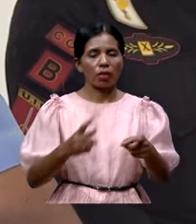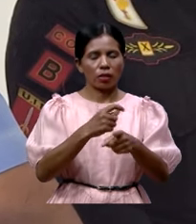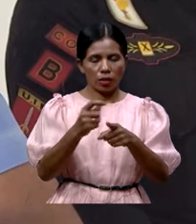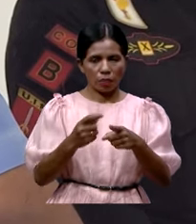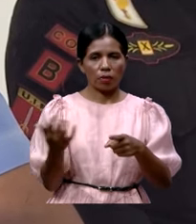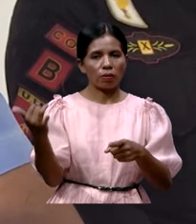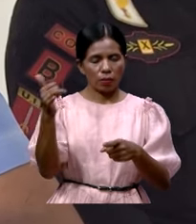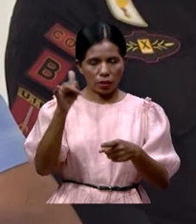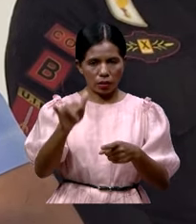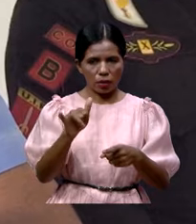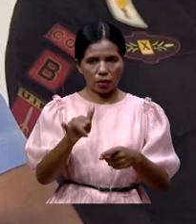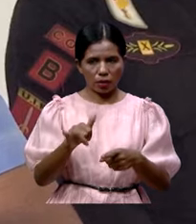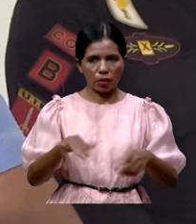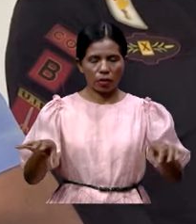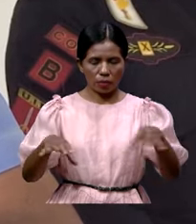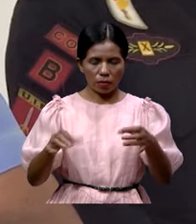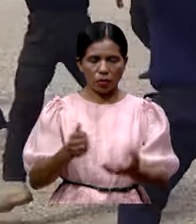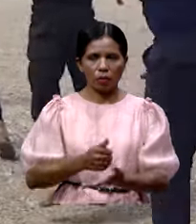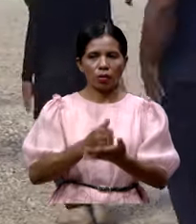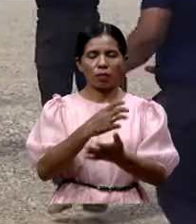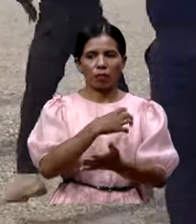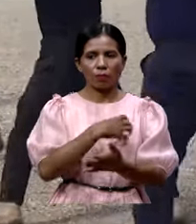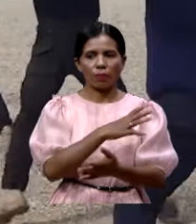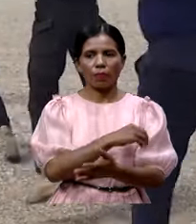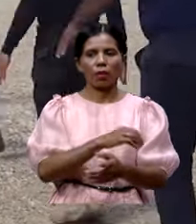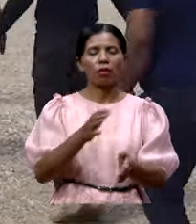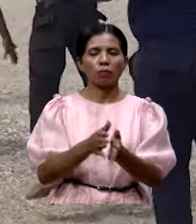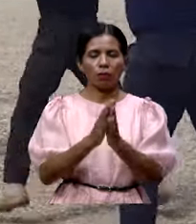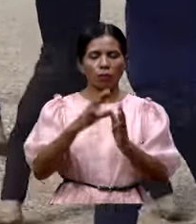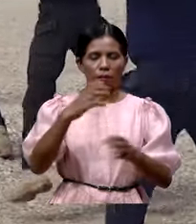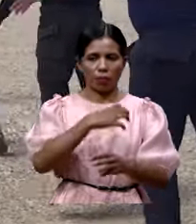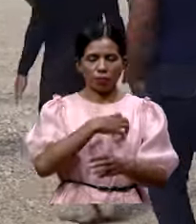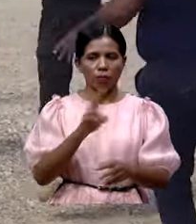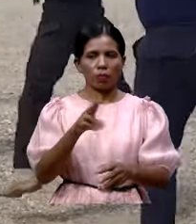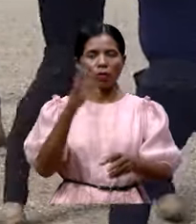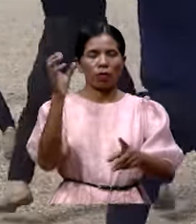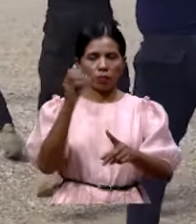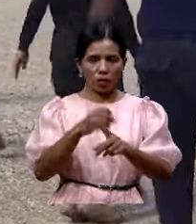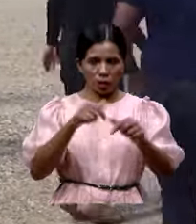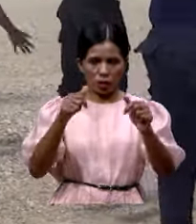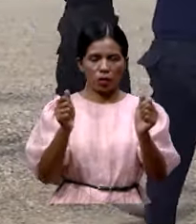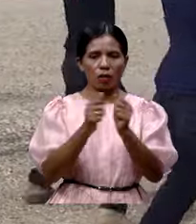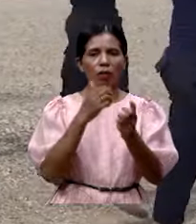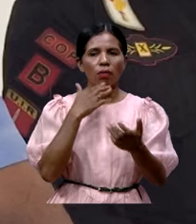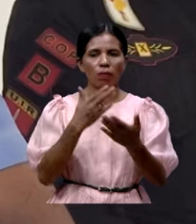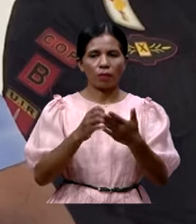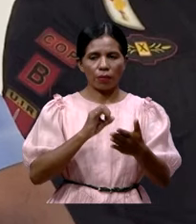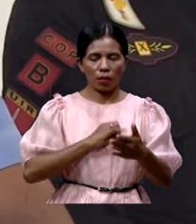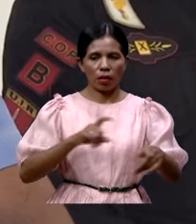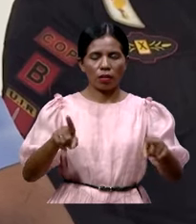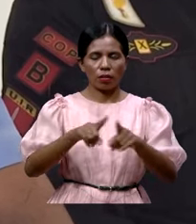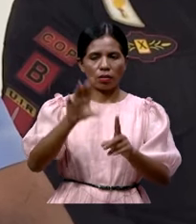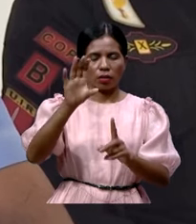servisu as pai pai polisi ne. Komandante mos suba membro sira atu aproveita oportunidade dane hodiak. Hal mudar